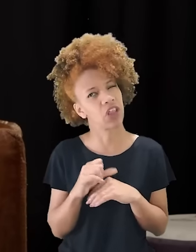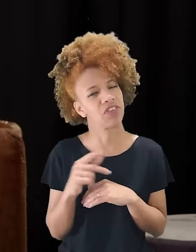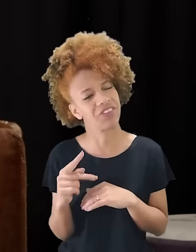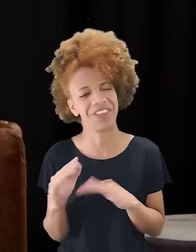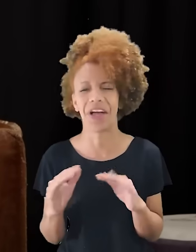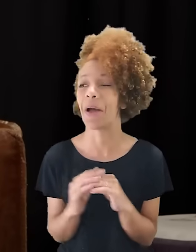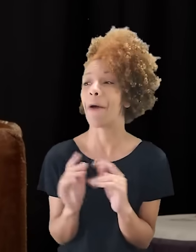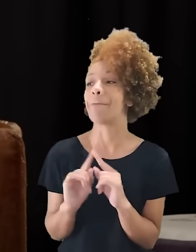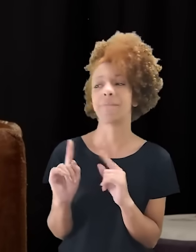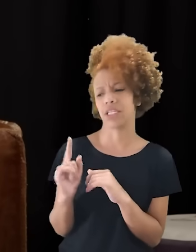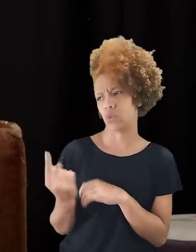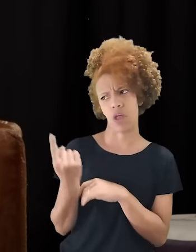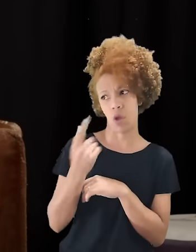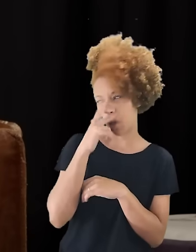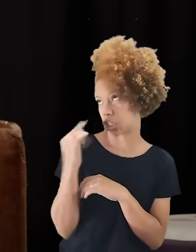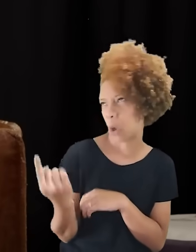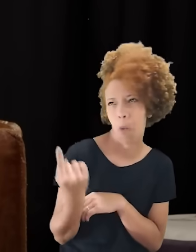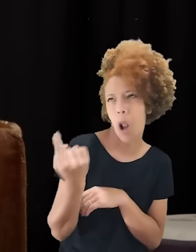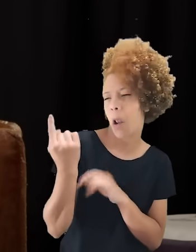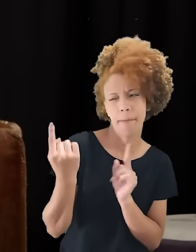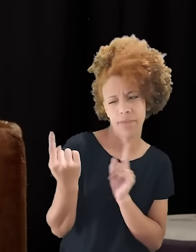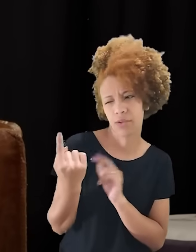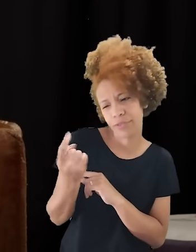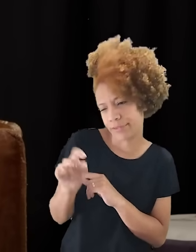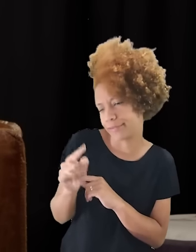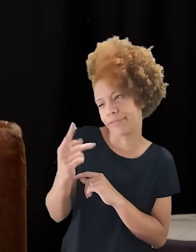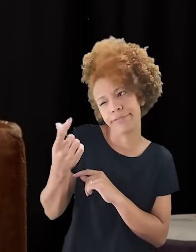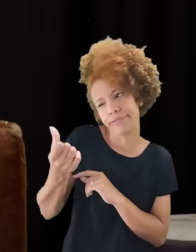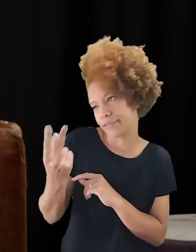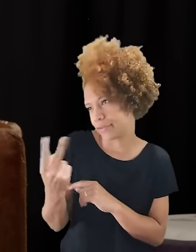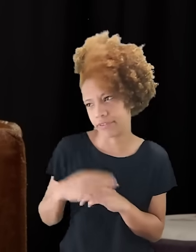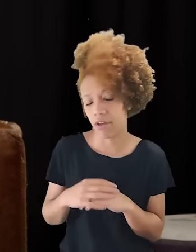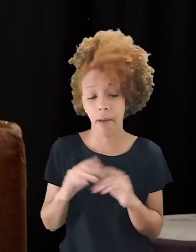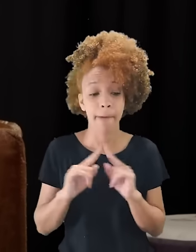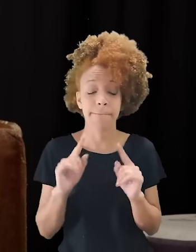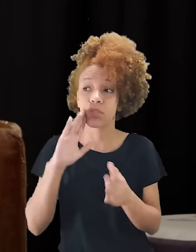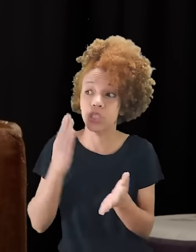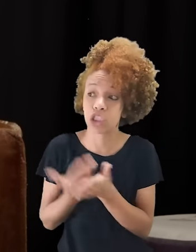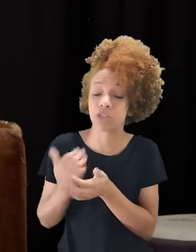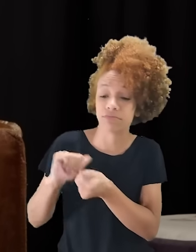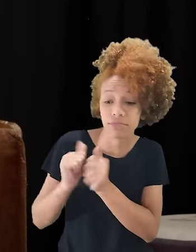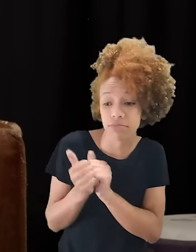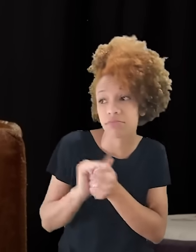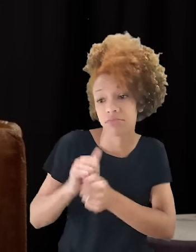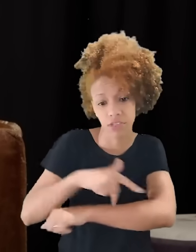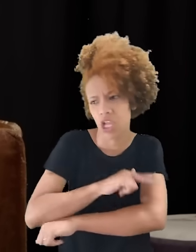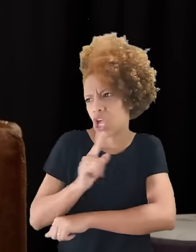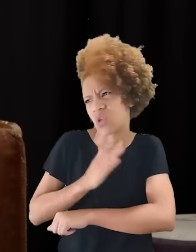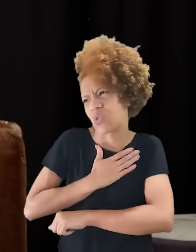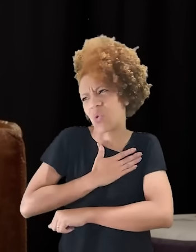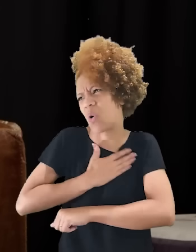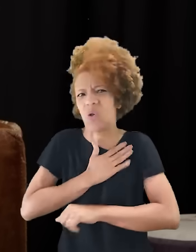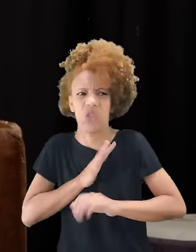12 mas ele não é alto eu achava que ele era mais alto assim e eu acredito muito que assim eu vou me adaptando a moda eu não gosto de